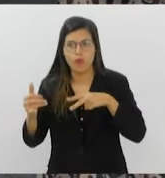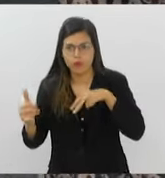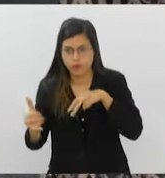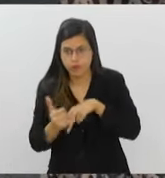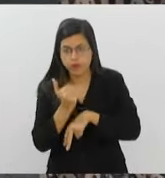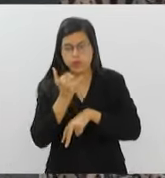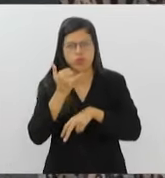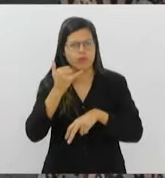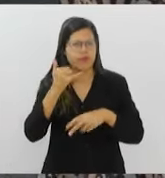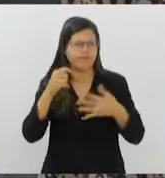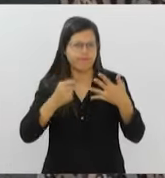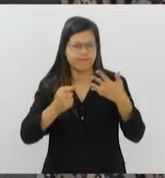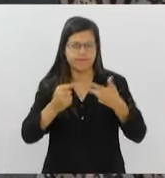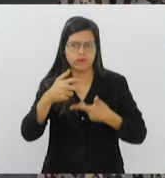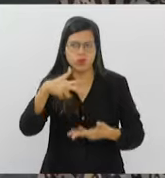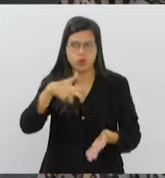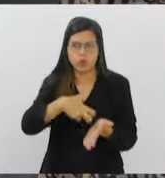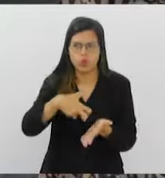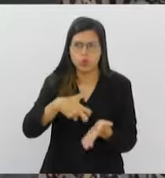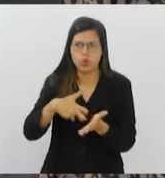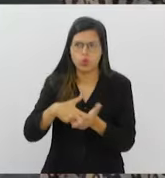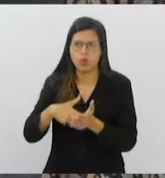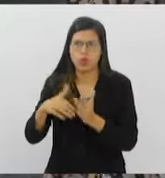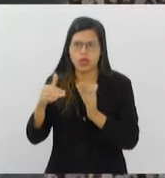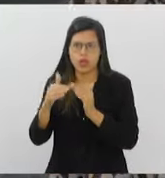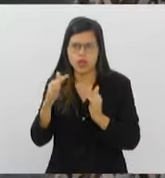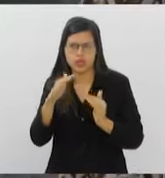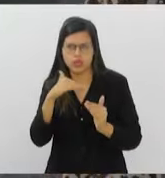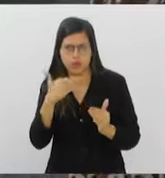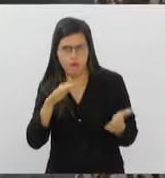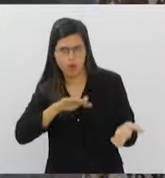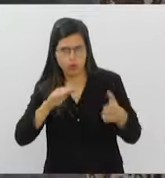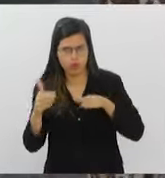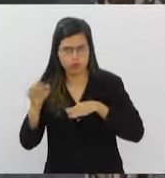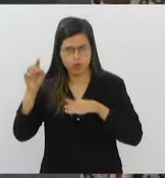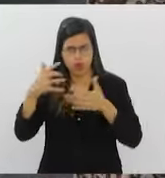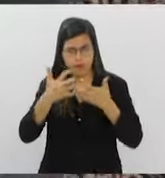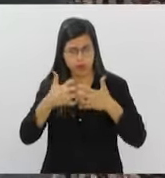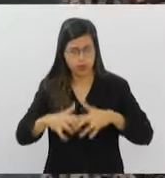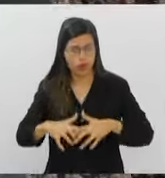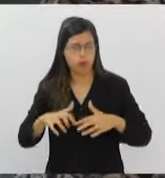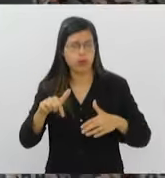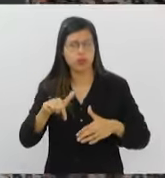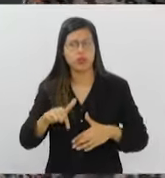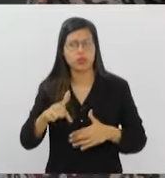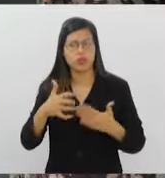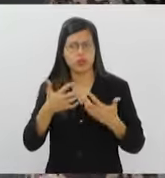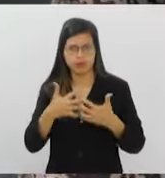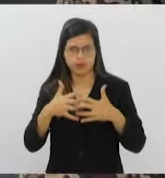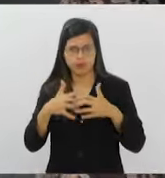série de torturas e sevícias na Casa da Morte, em Petrópolis, e que é um dos símbolos de resistência contra a ditadura, contra o